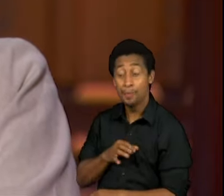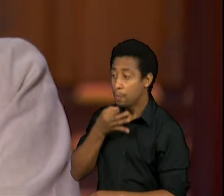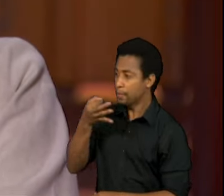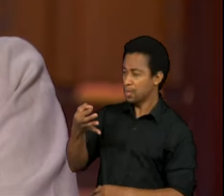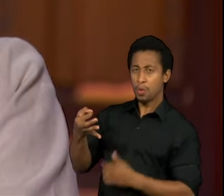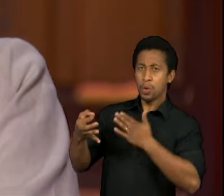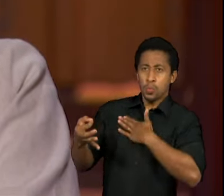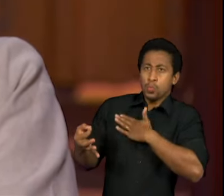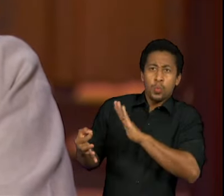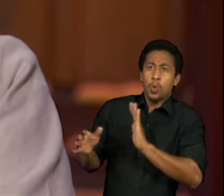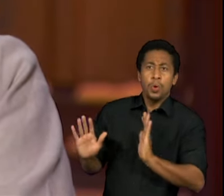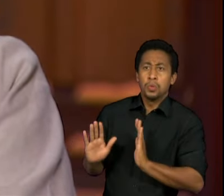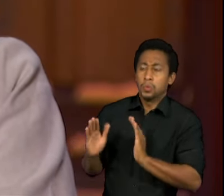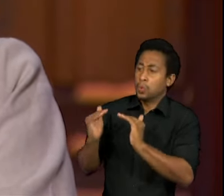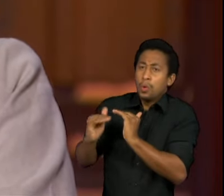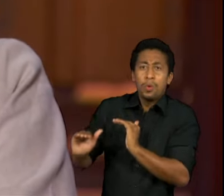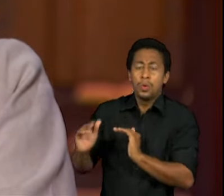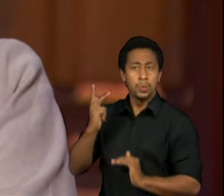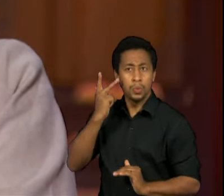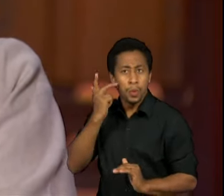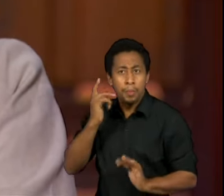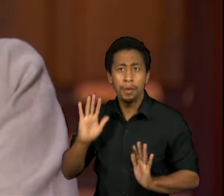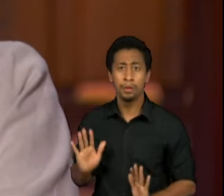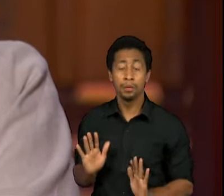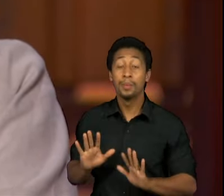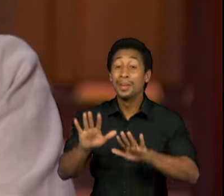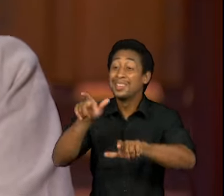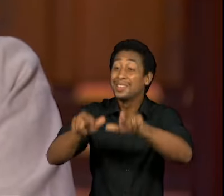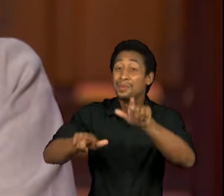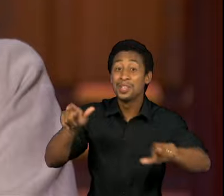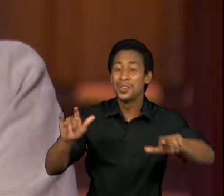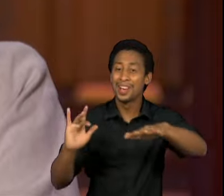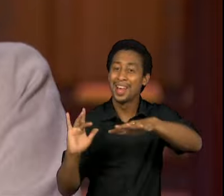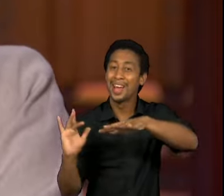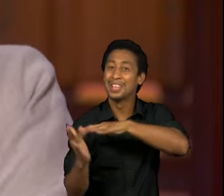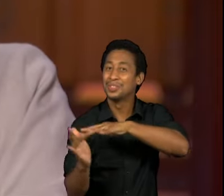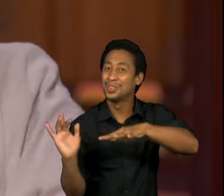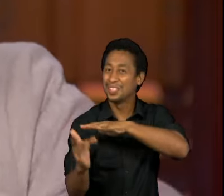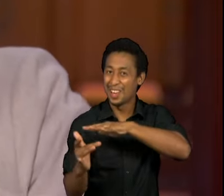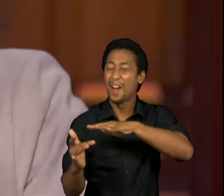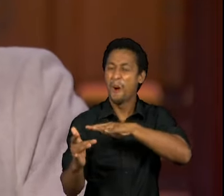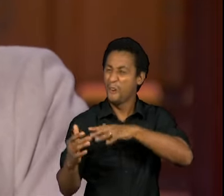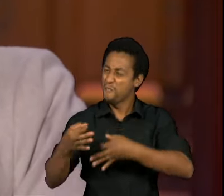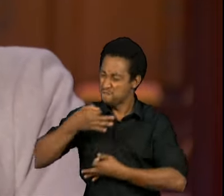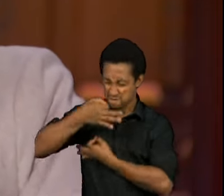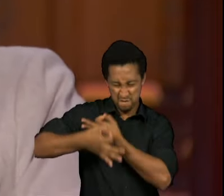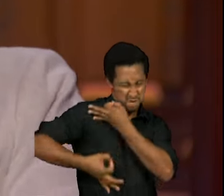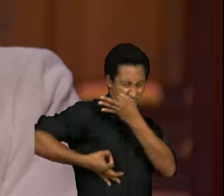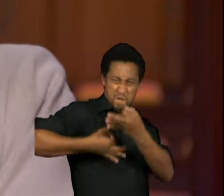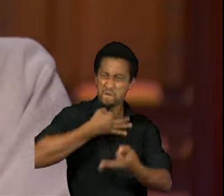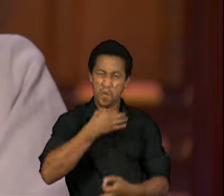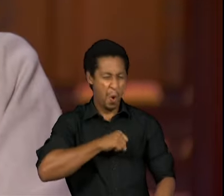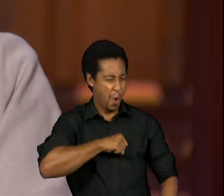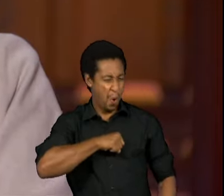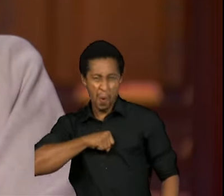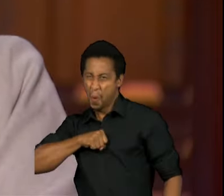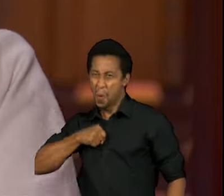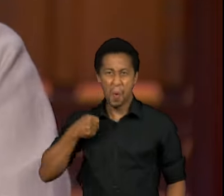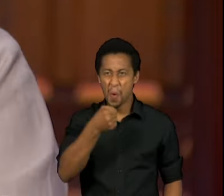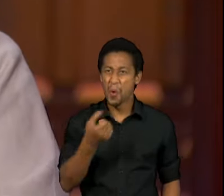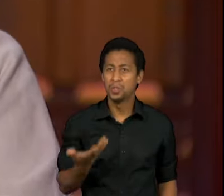acho que essas redes sociais as pessoas elas têm elas projetam muito delas na gente então O que é como se estivesse que te